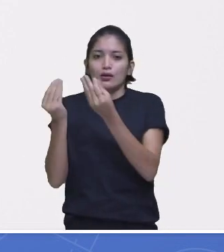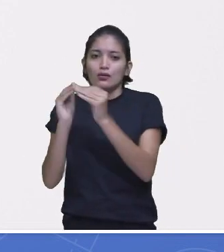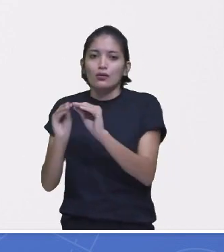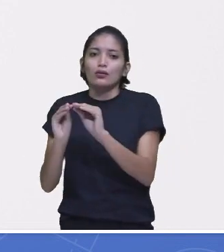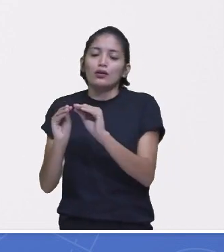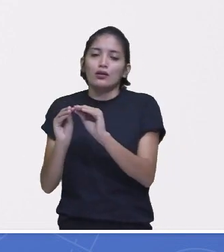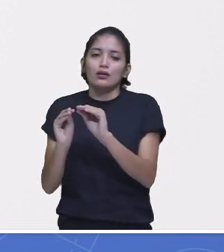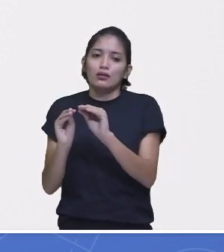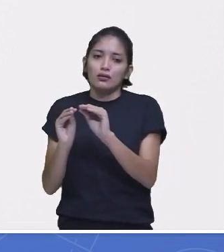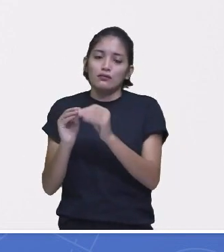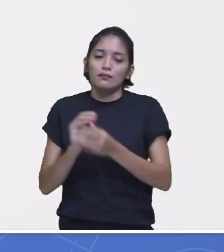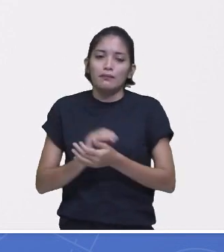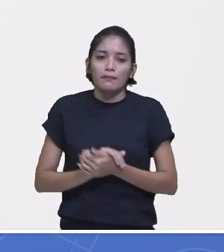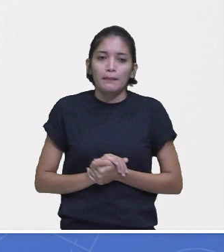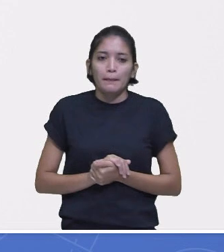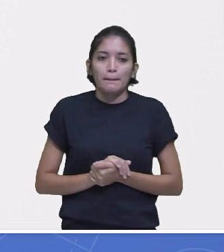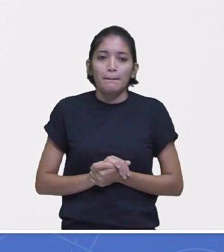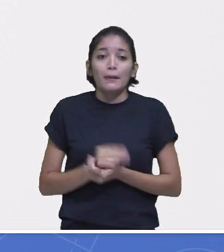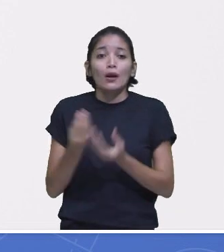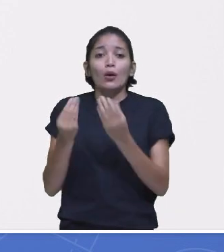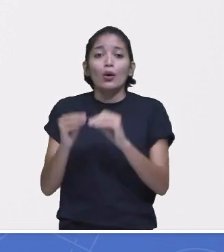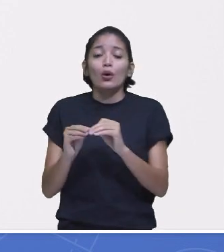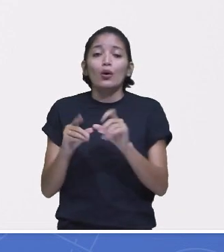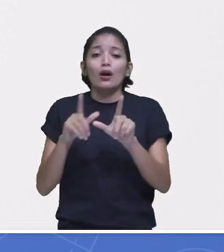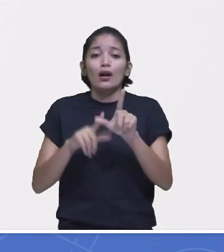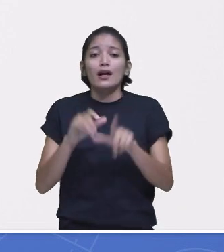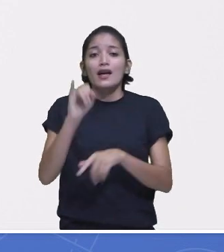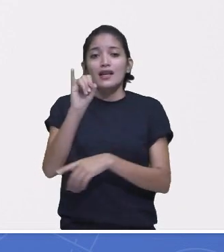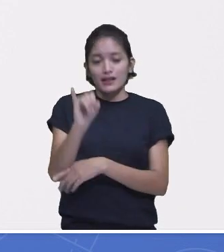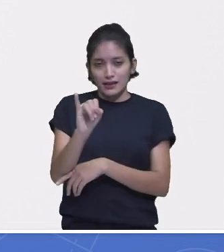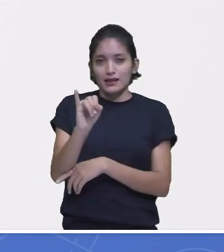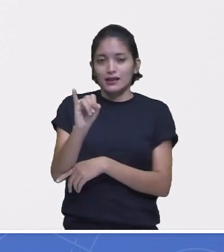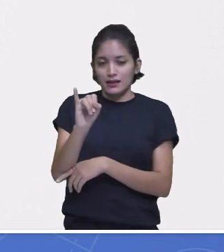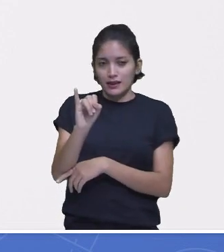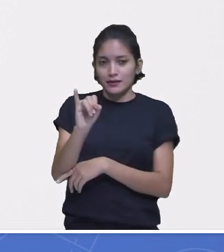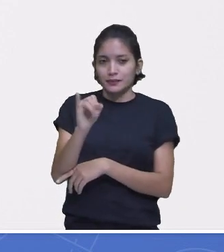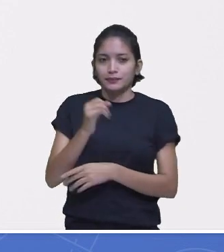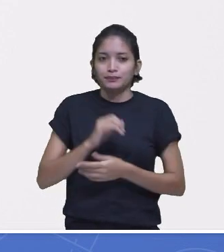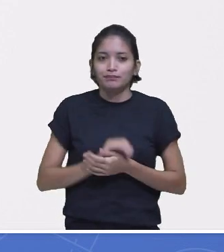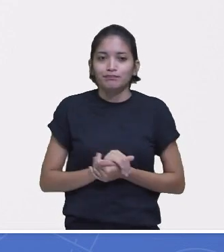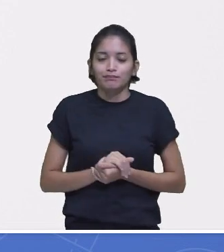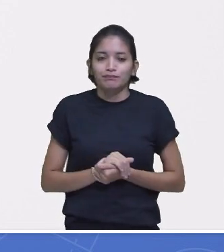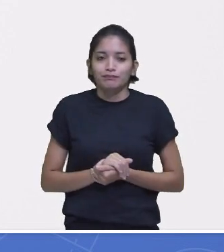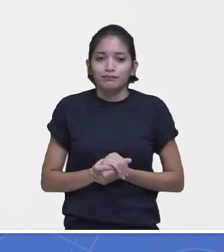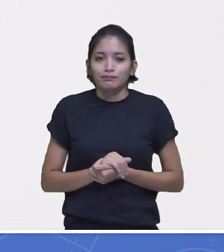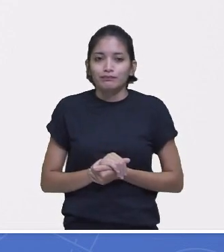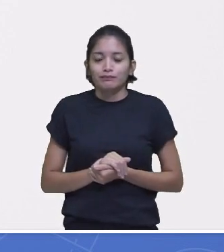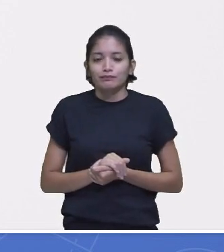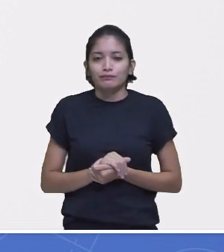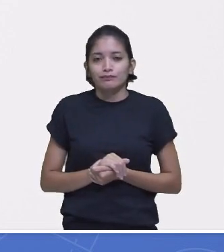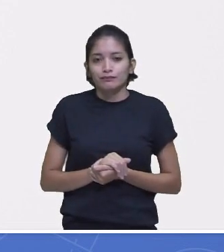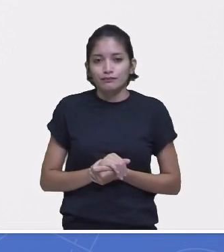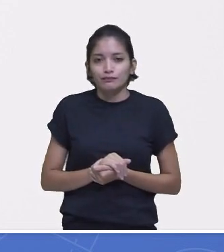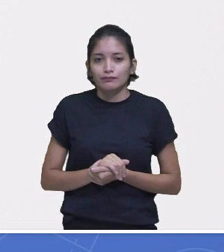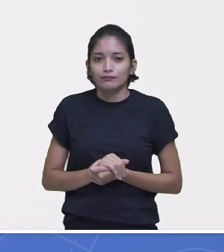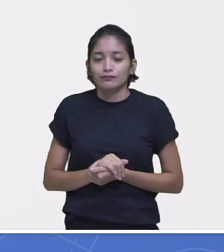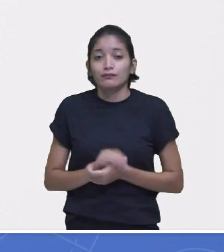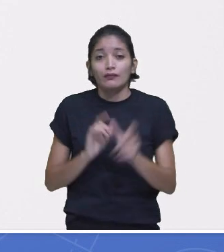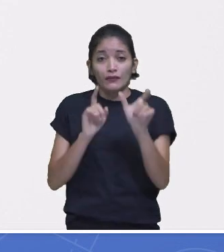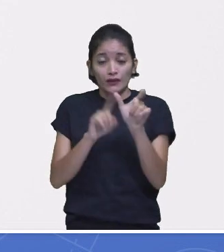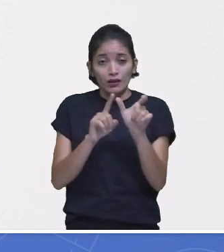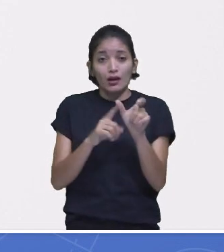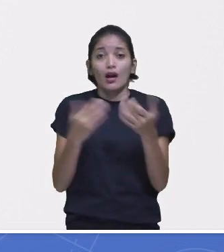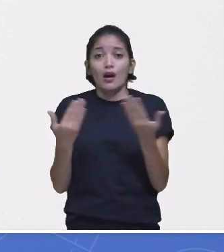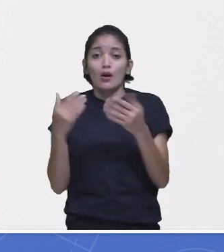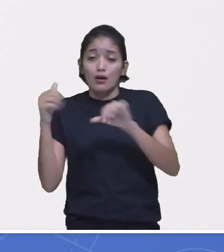que o verbo é irregular. O acréscimo da vogal I, o câmbio vocálico, né? A raiz é pens, mas aí a raiz agora